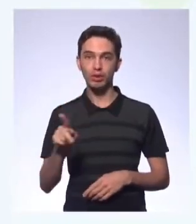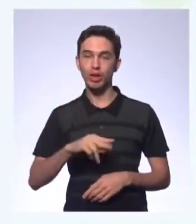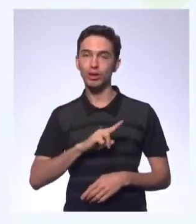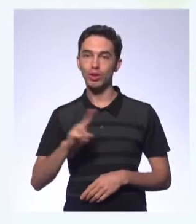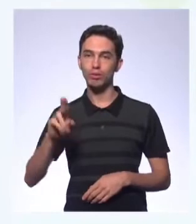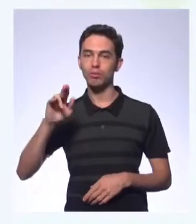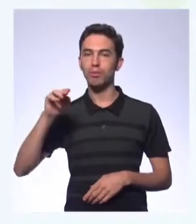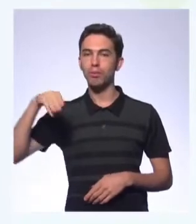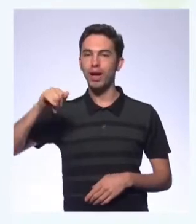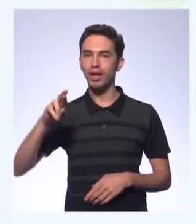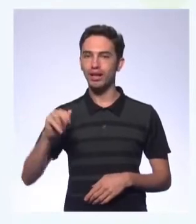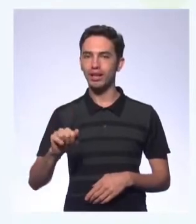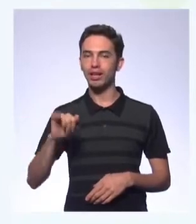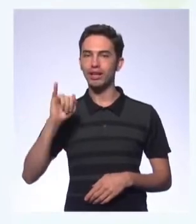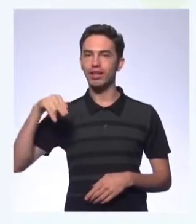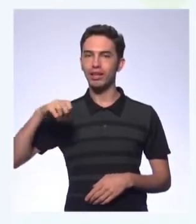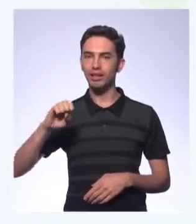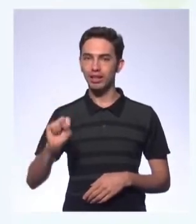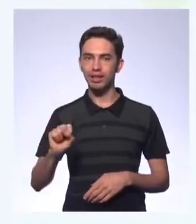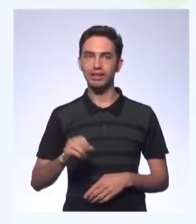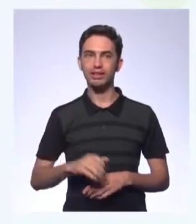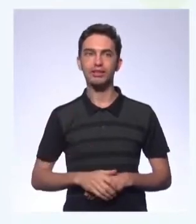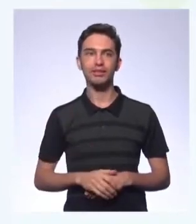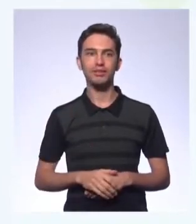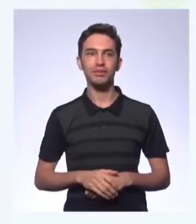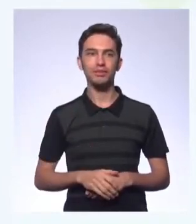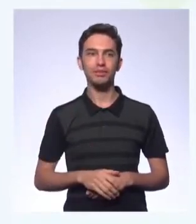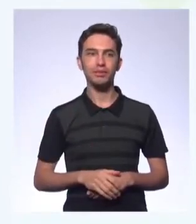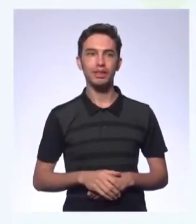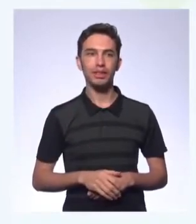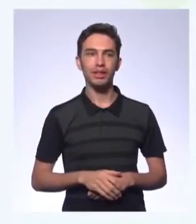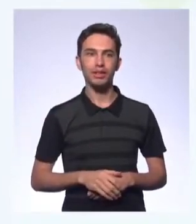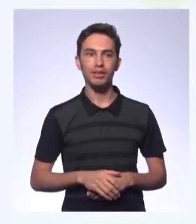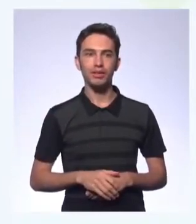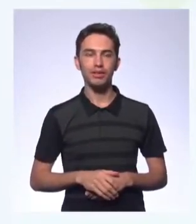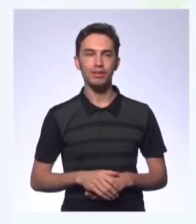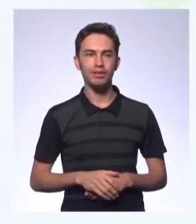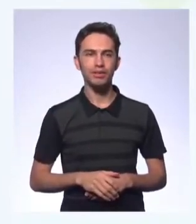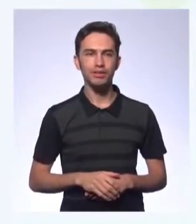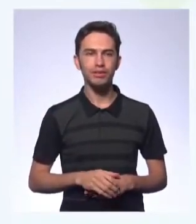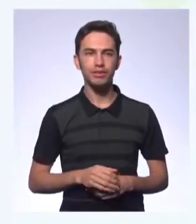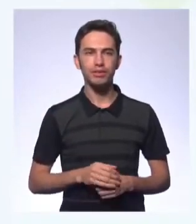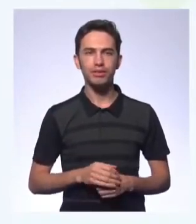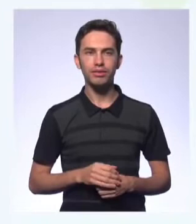Maria Inês. E também sou de Socorro, São Paulo. E vim falar um pouquinho de Barrocos no Brasil.